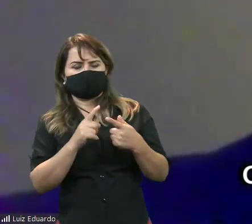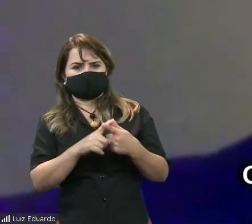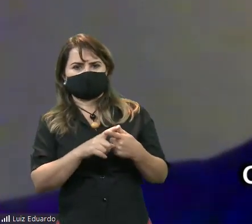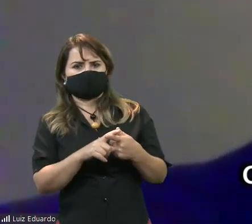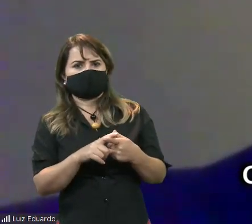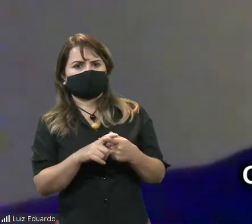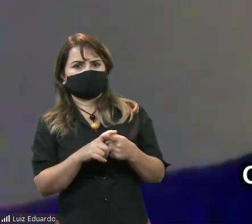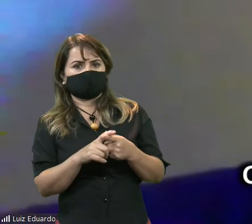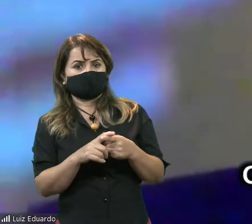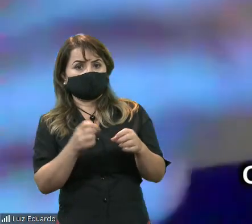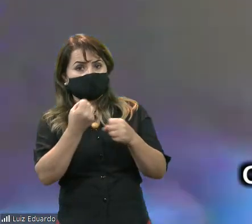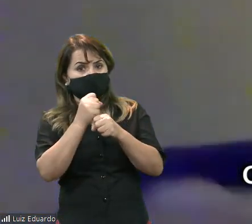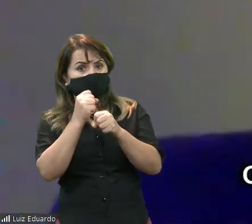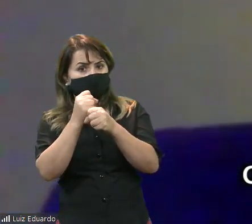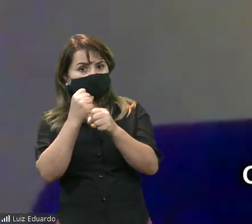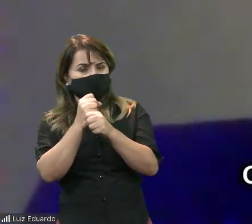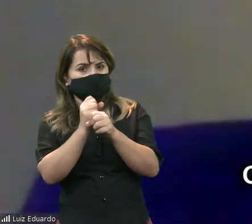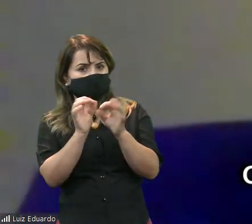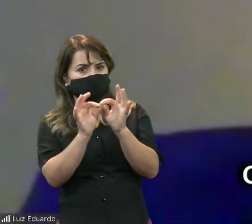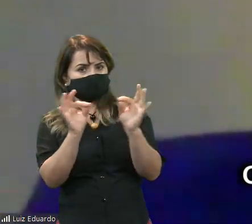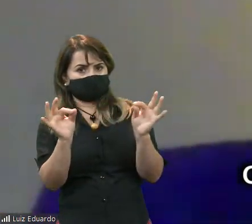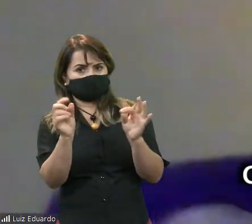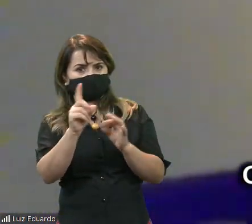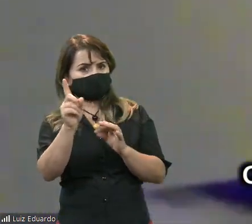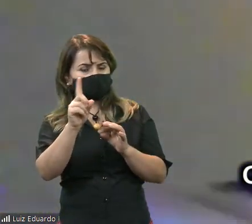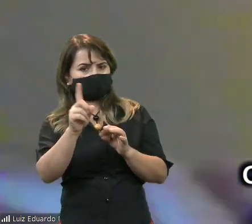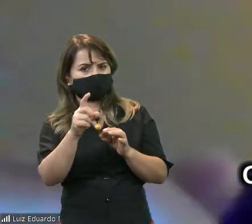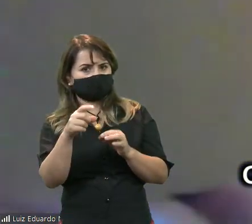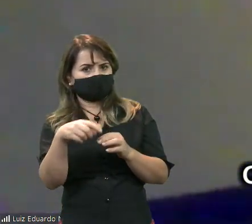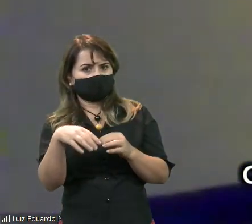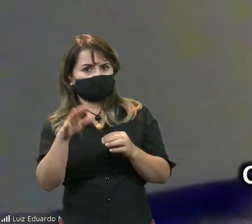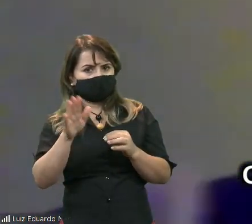barata. Ela nos facilita,